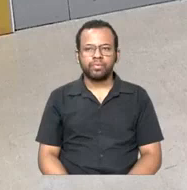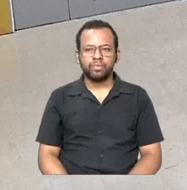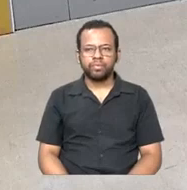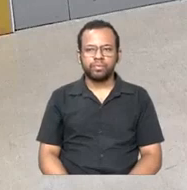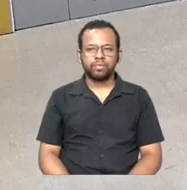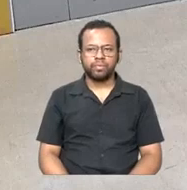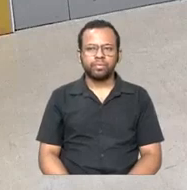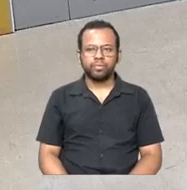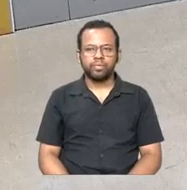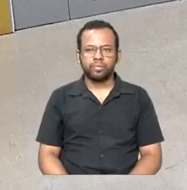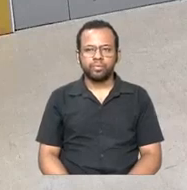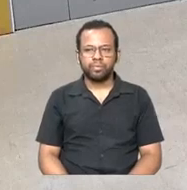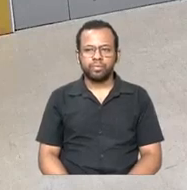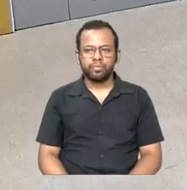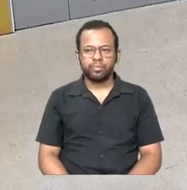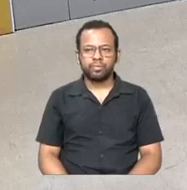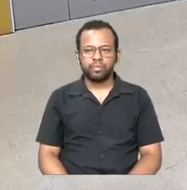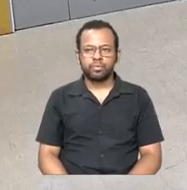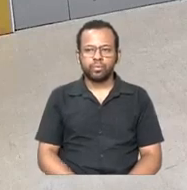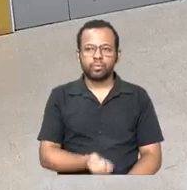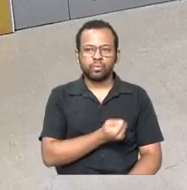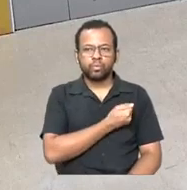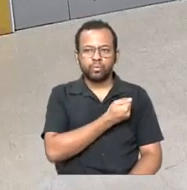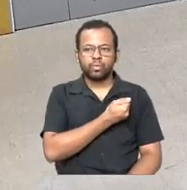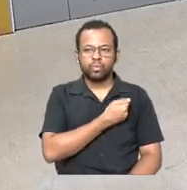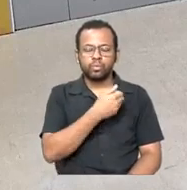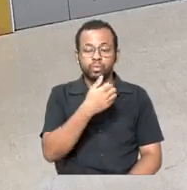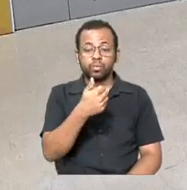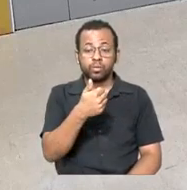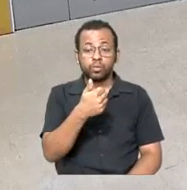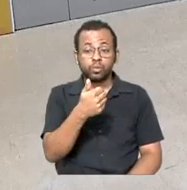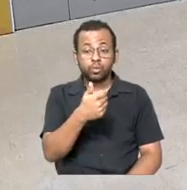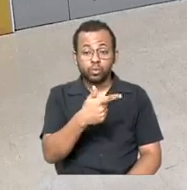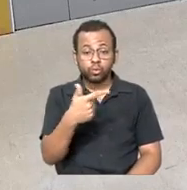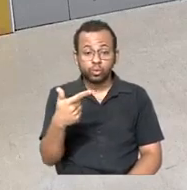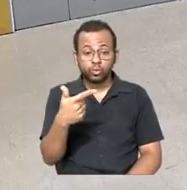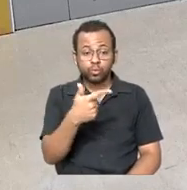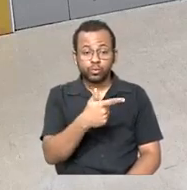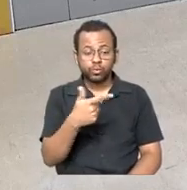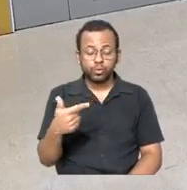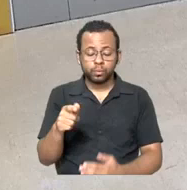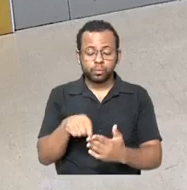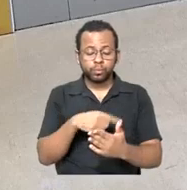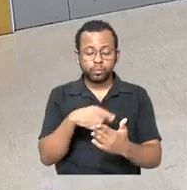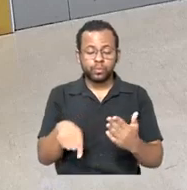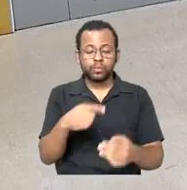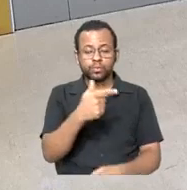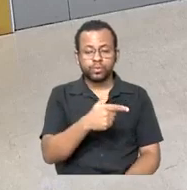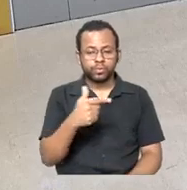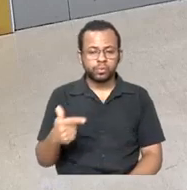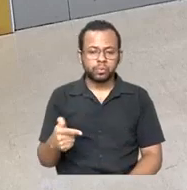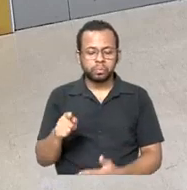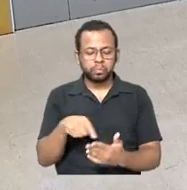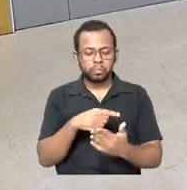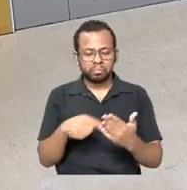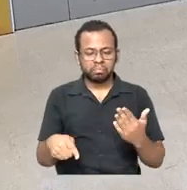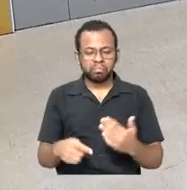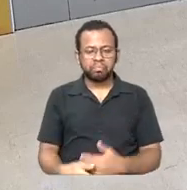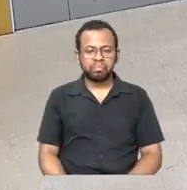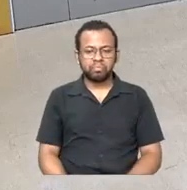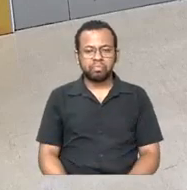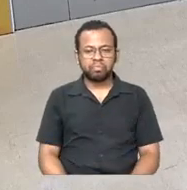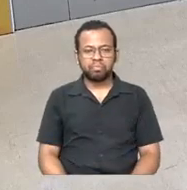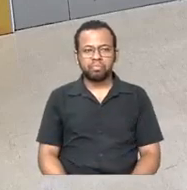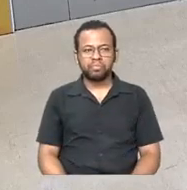x no seu título 19 22 agora 22 marca lá também Marca um x no 22